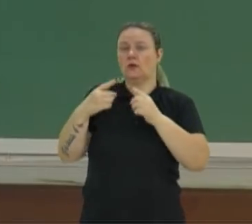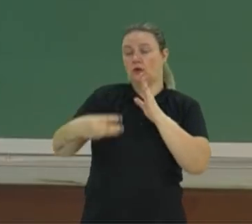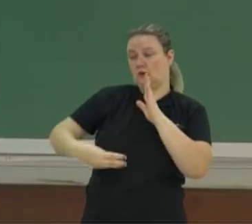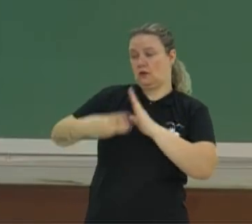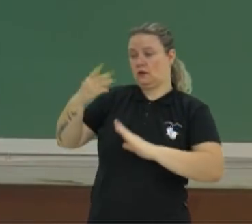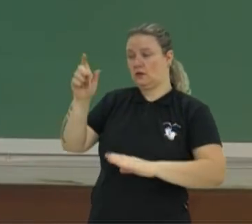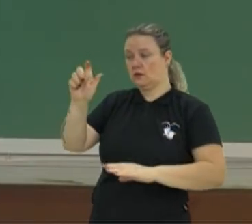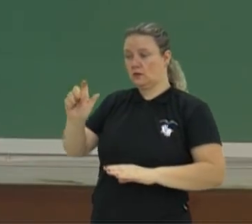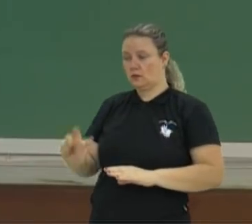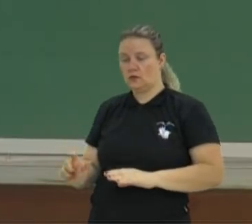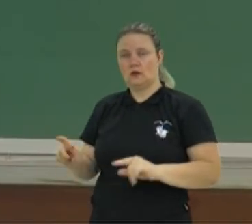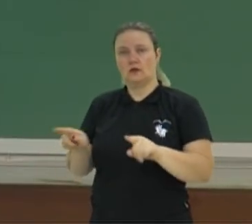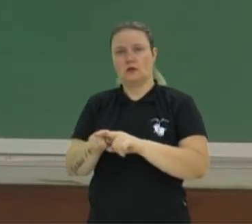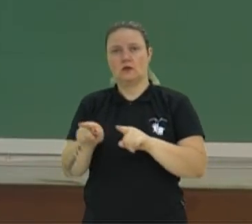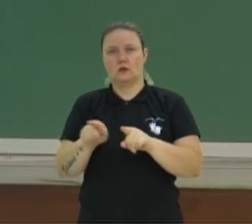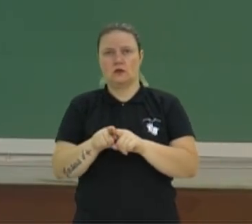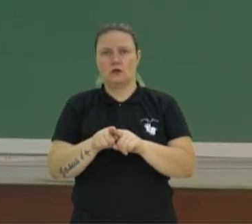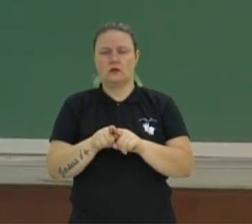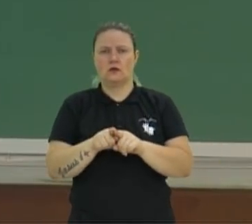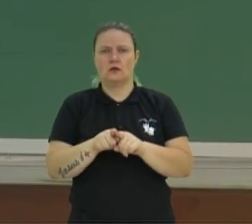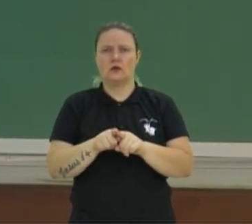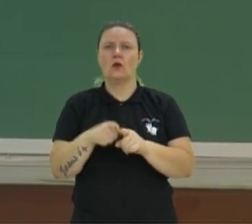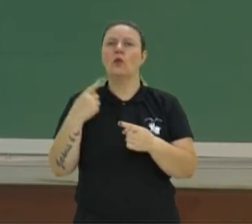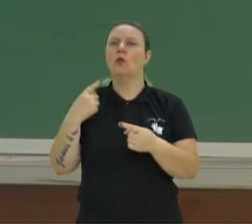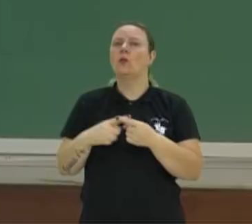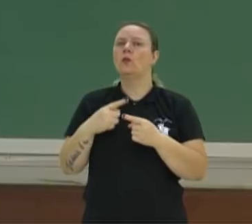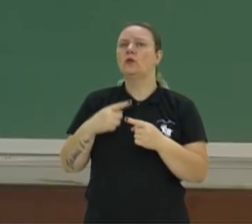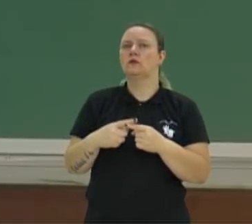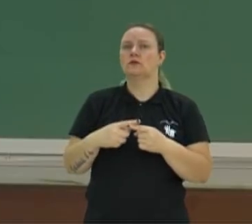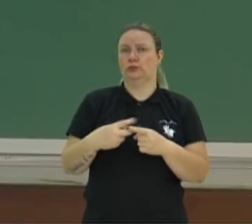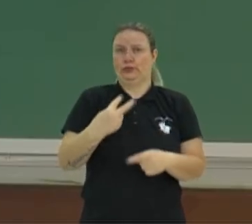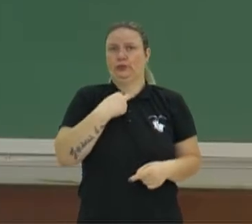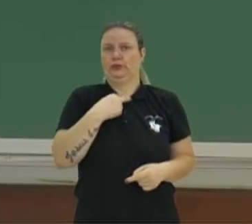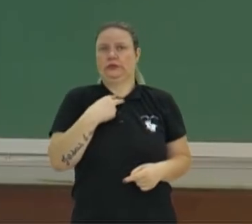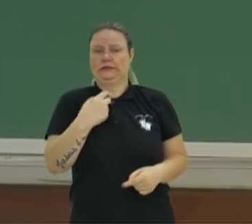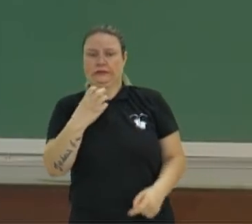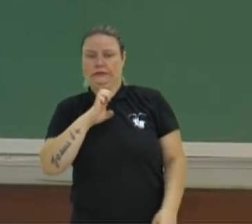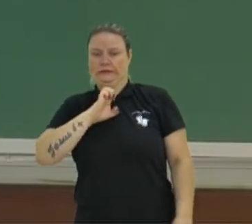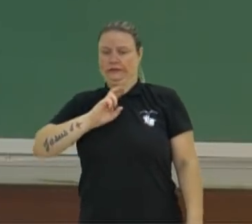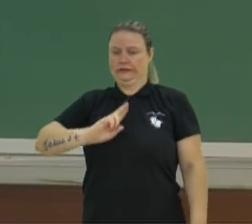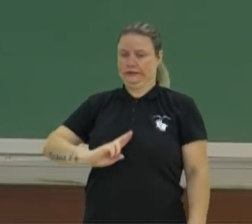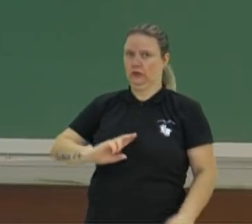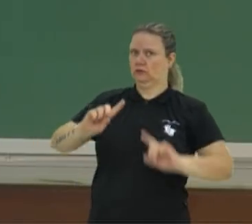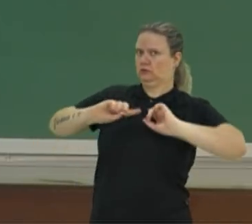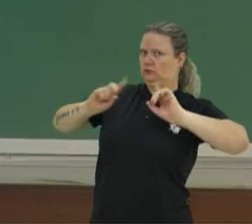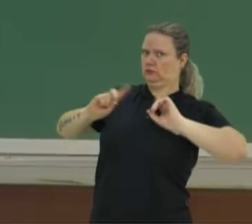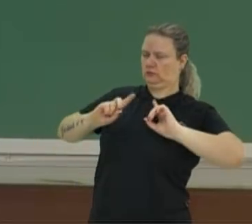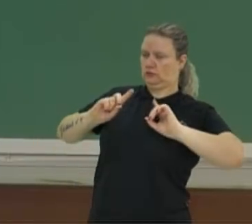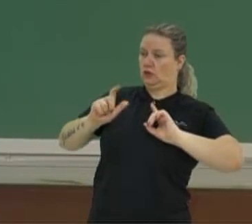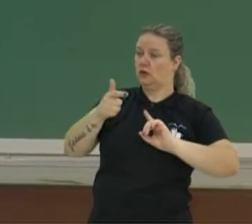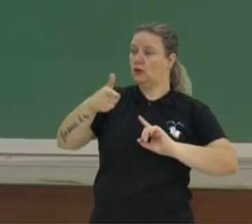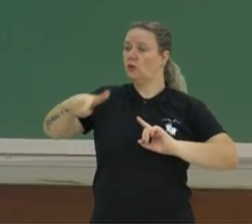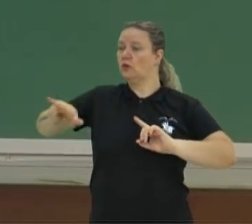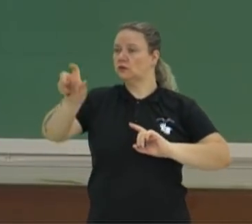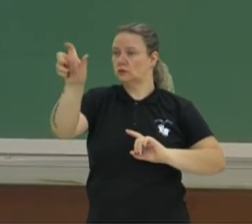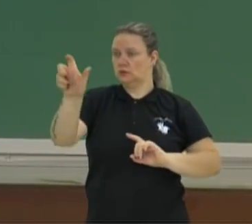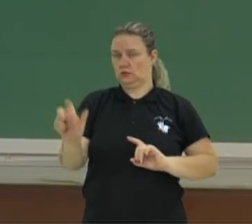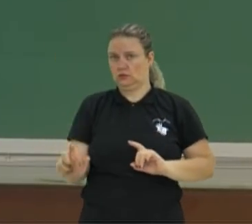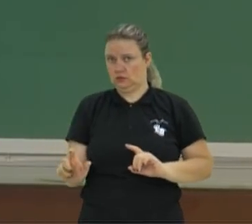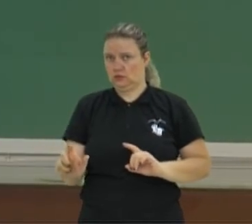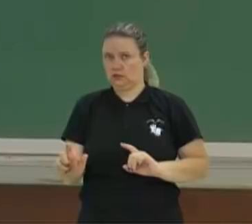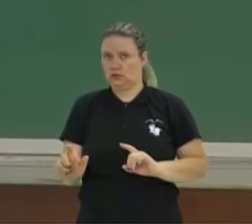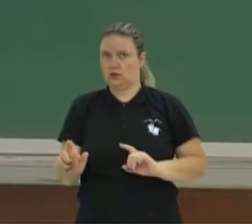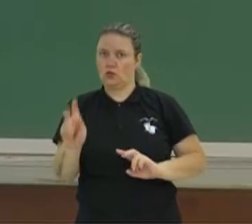A produção em terceira pessoa se faz devido à impessoalidade, devido a não ter uma opinião, um ponto de